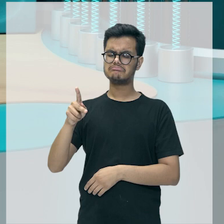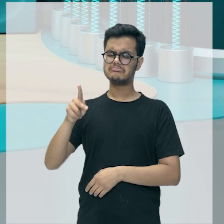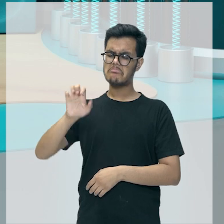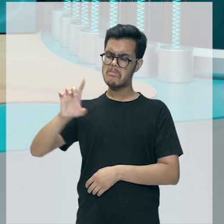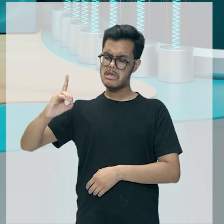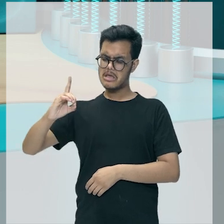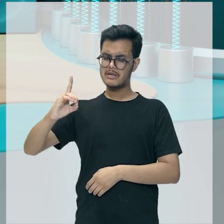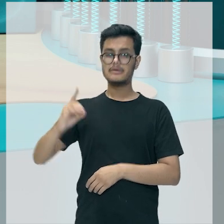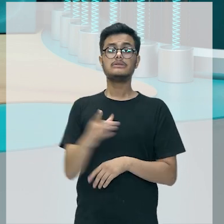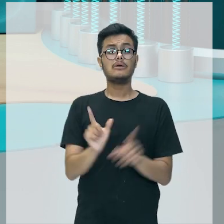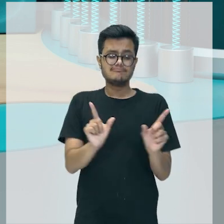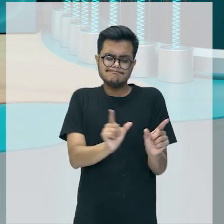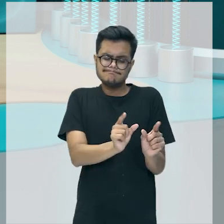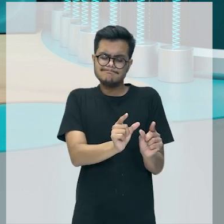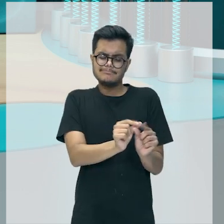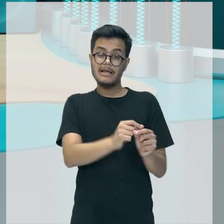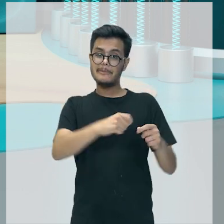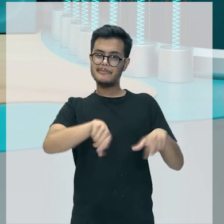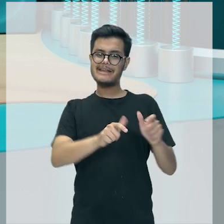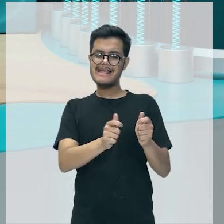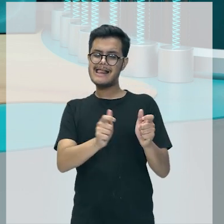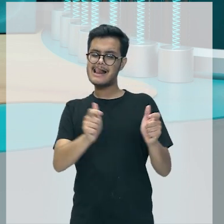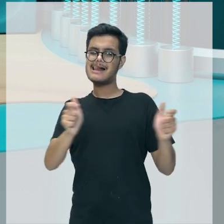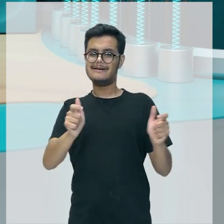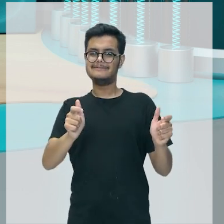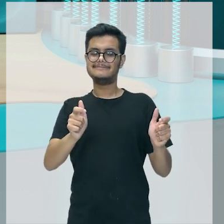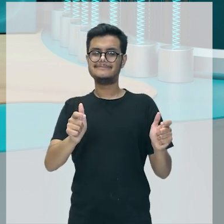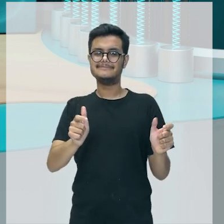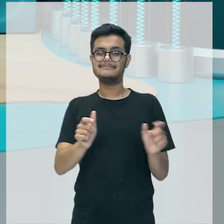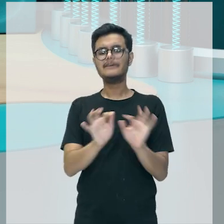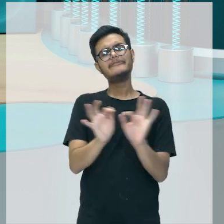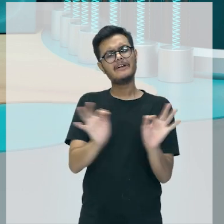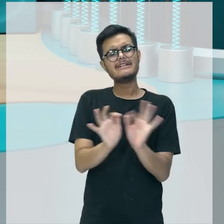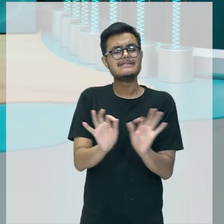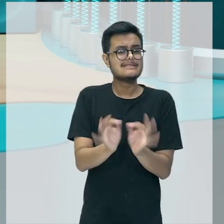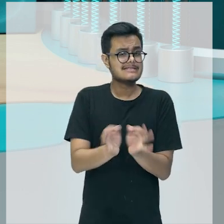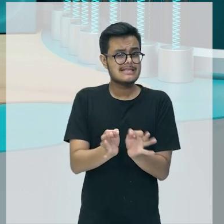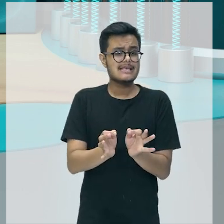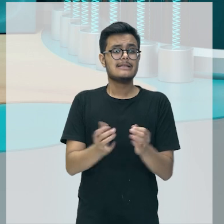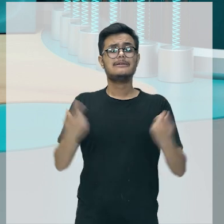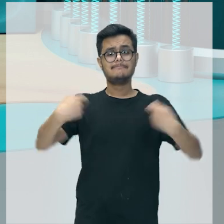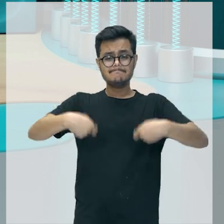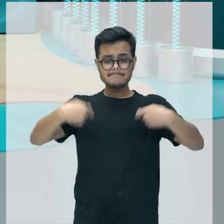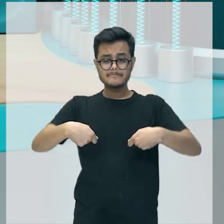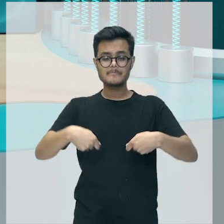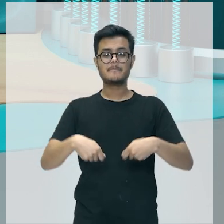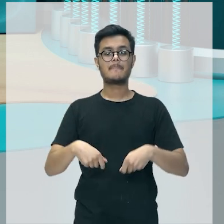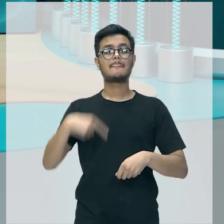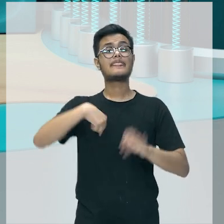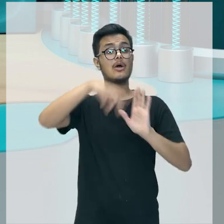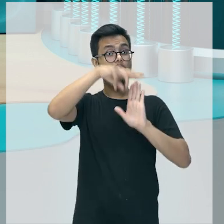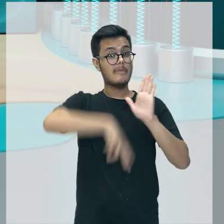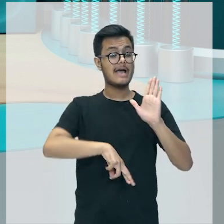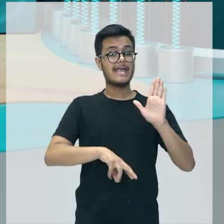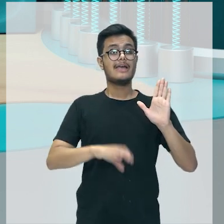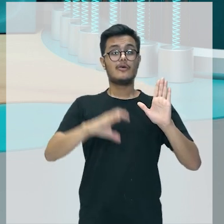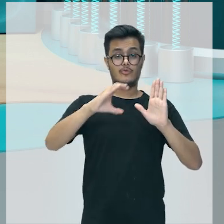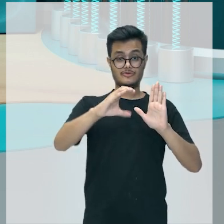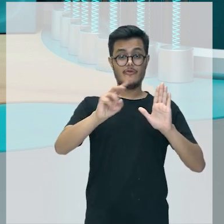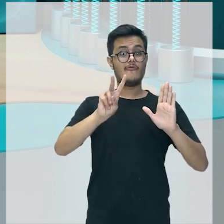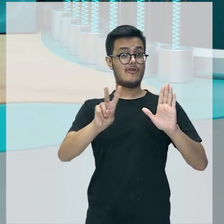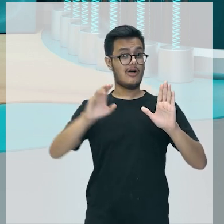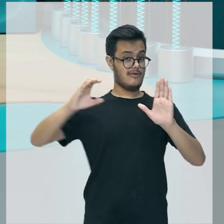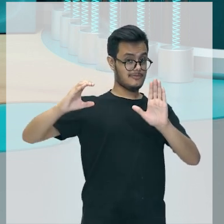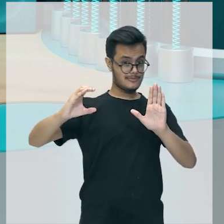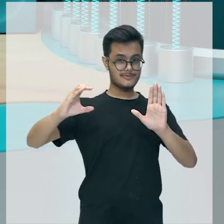tenho o verbo curto, curtinho, pequeno, de uma sílaba, e ele tem, assim, uma consoante,